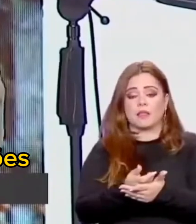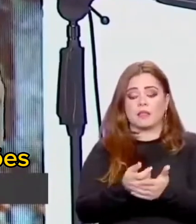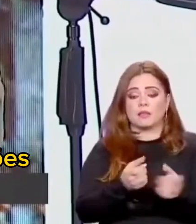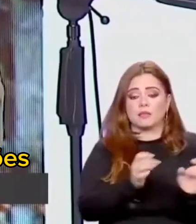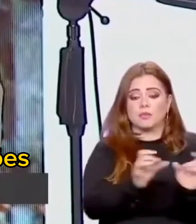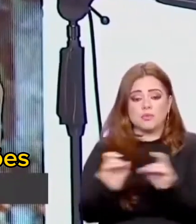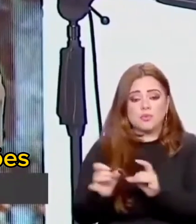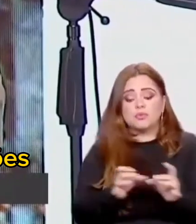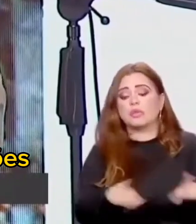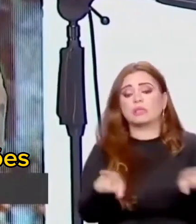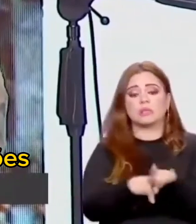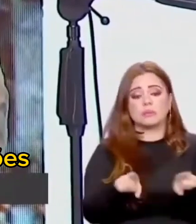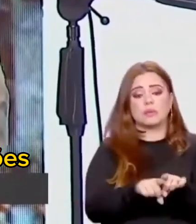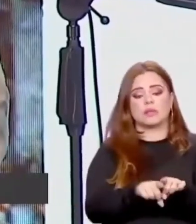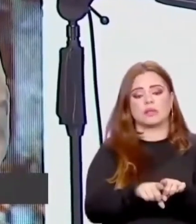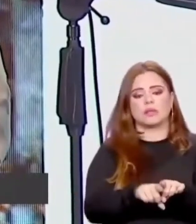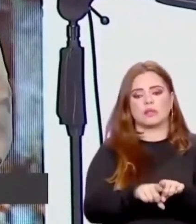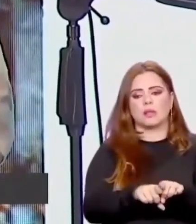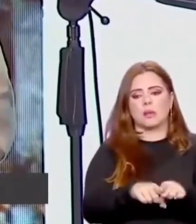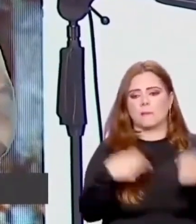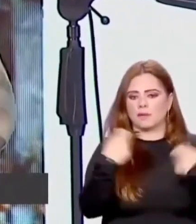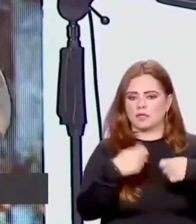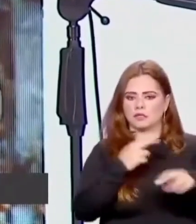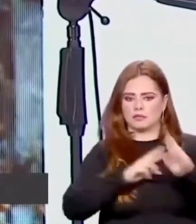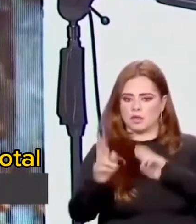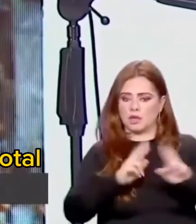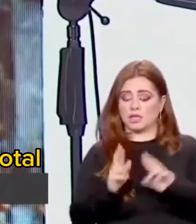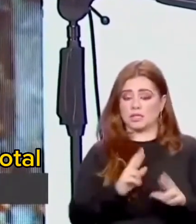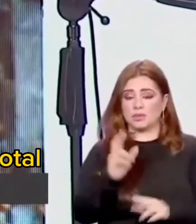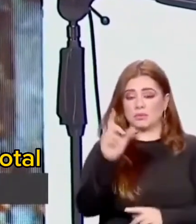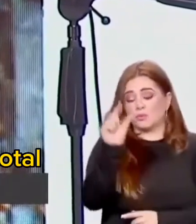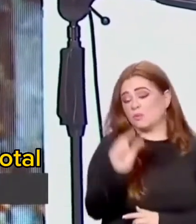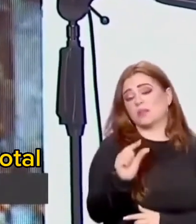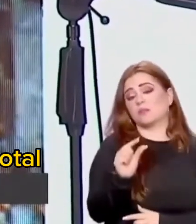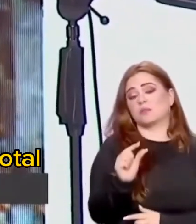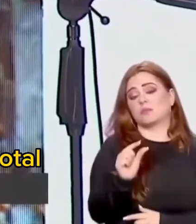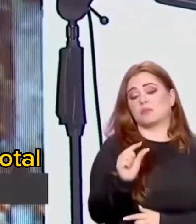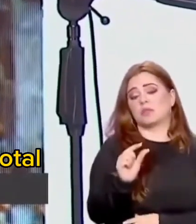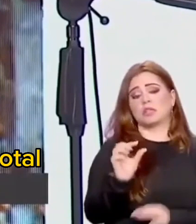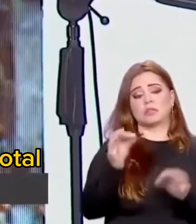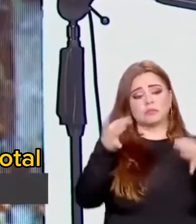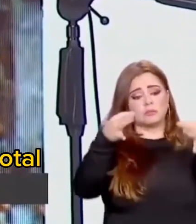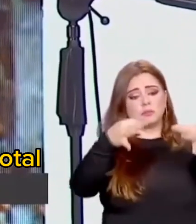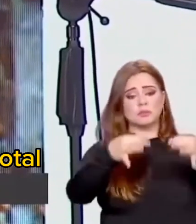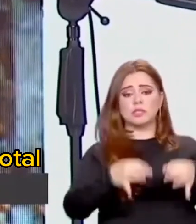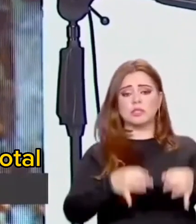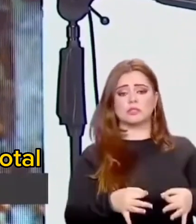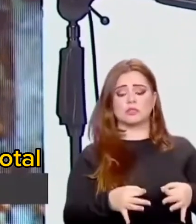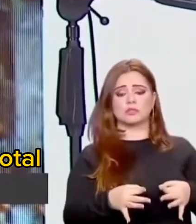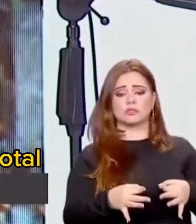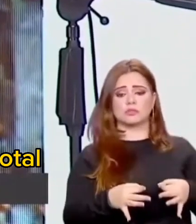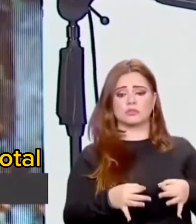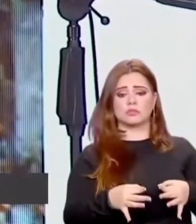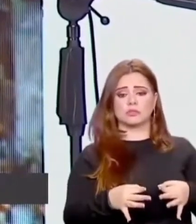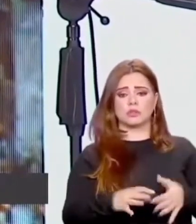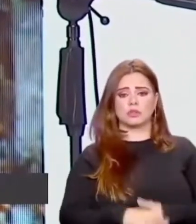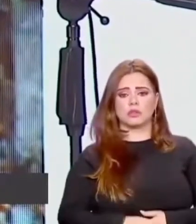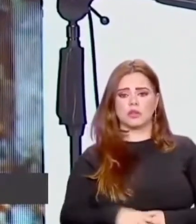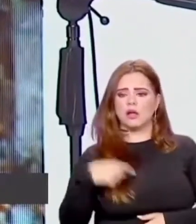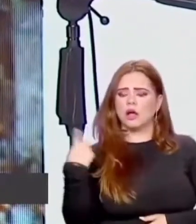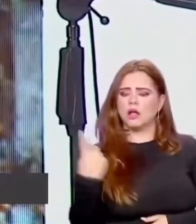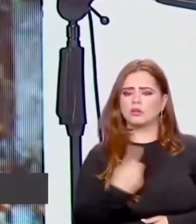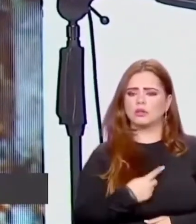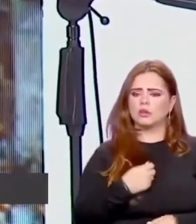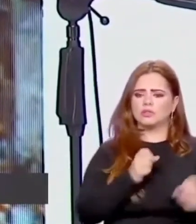liberou 465 milhões em emendas de relator. A verba é proveniente do Ministério da Saúde. Do total, mais de